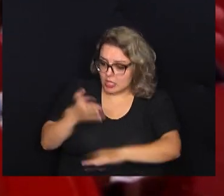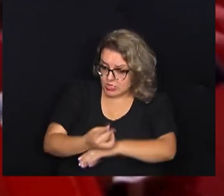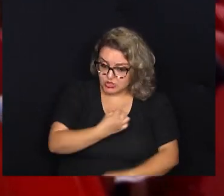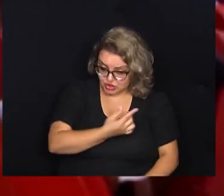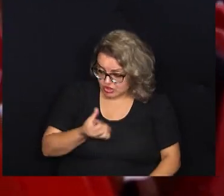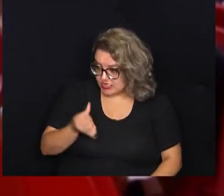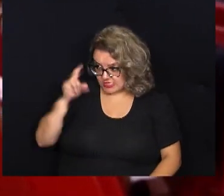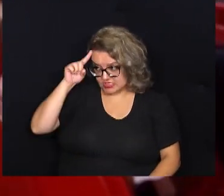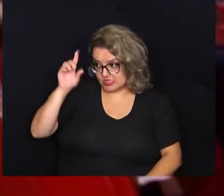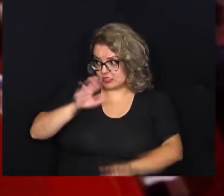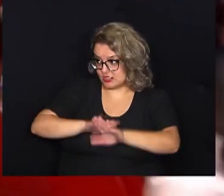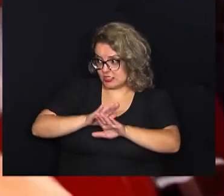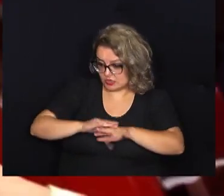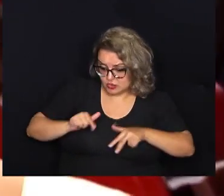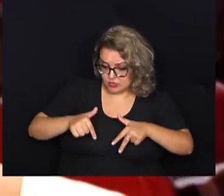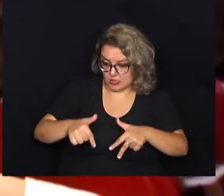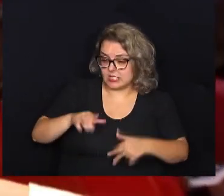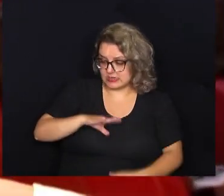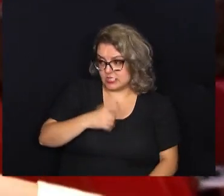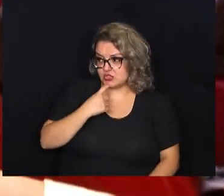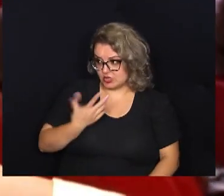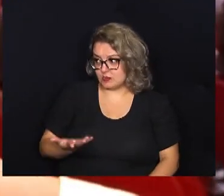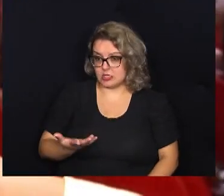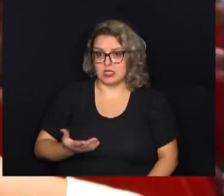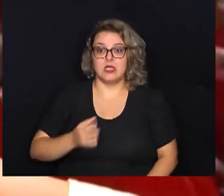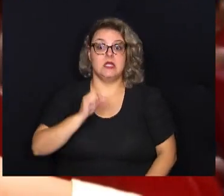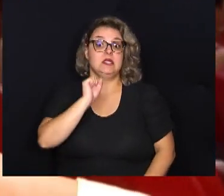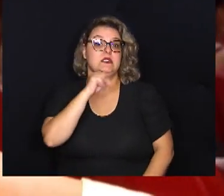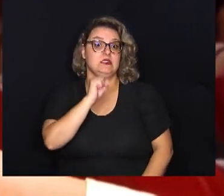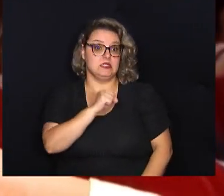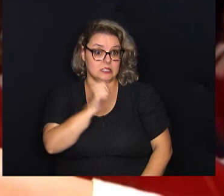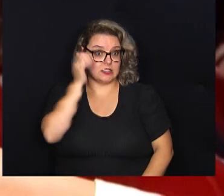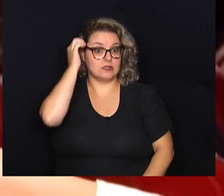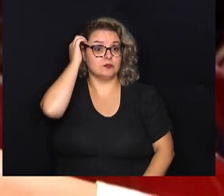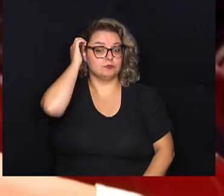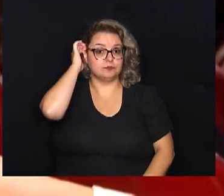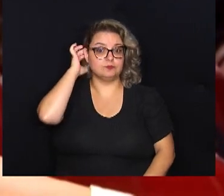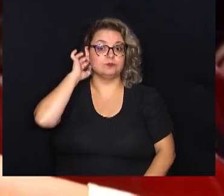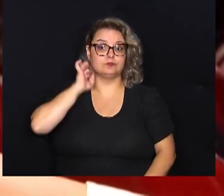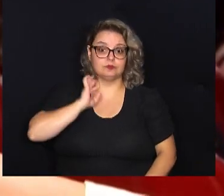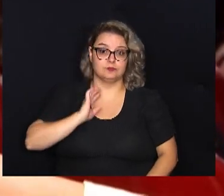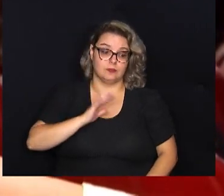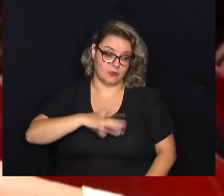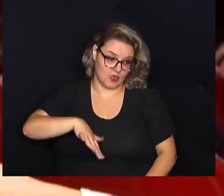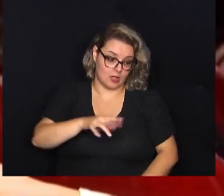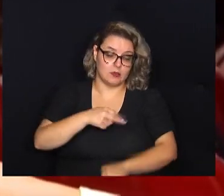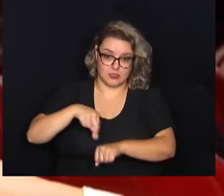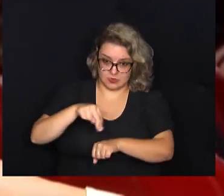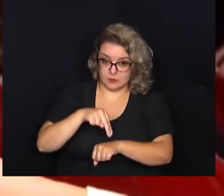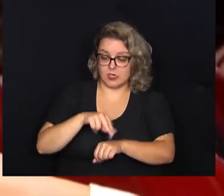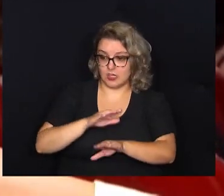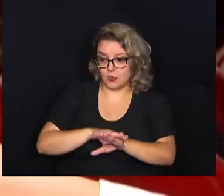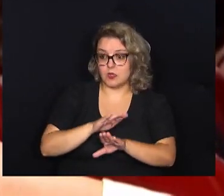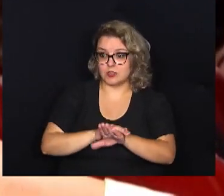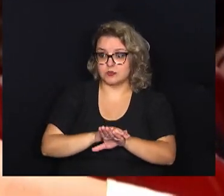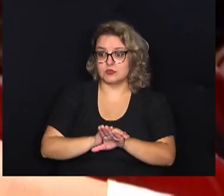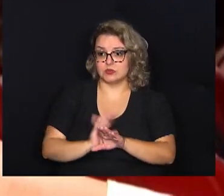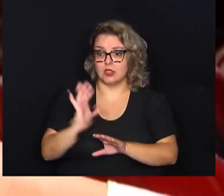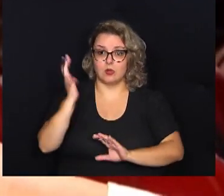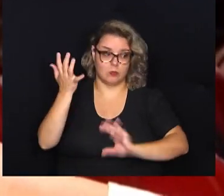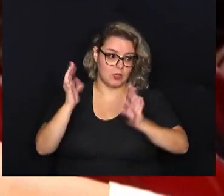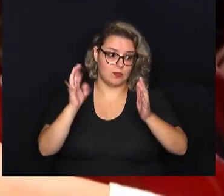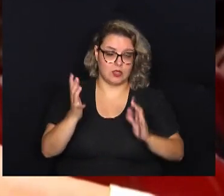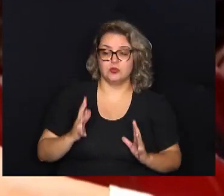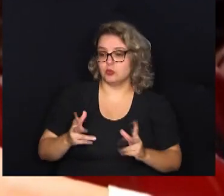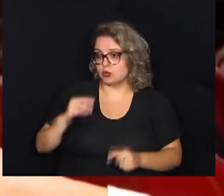de ativismo aqui na cidade de Campinas. Sim, é de âmbito nacional, né? As ações estão ocorrendo, mas hoje